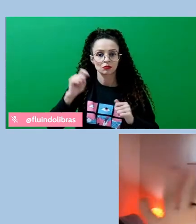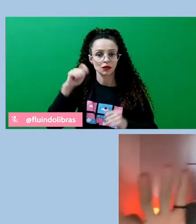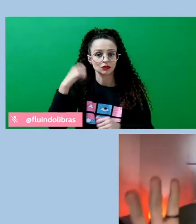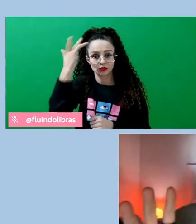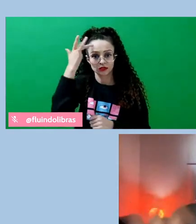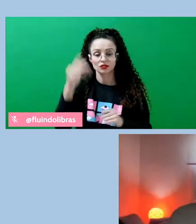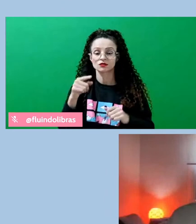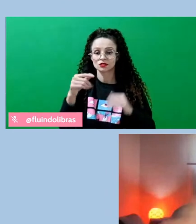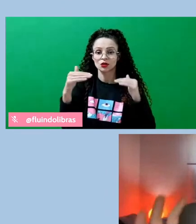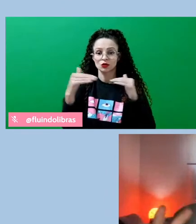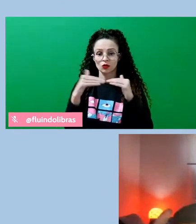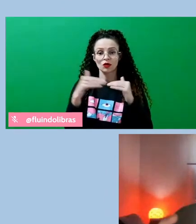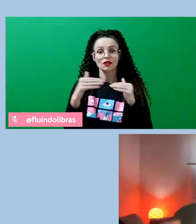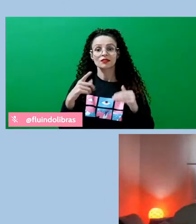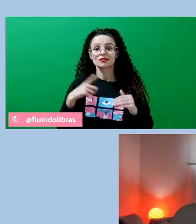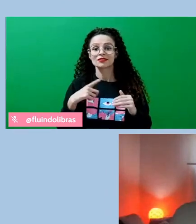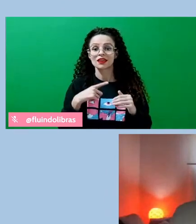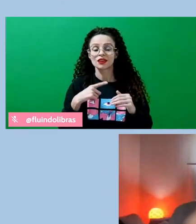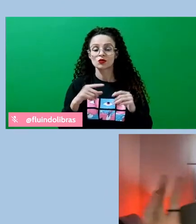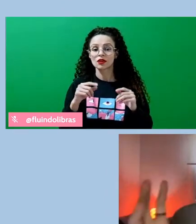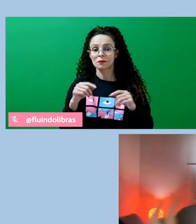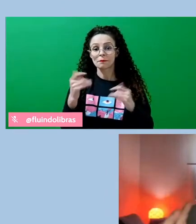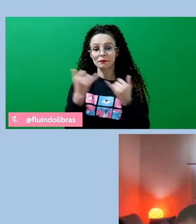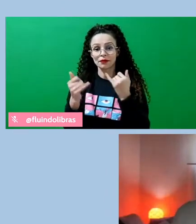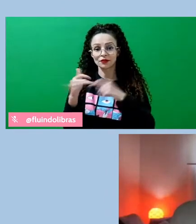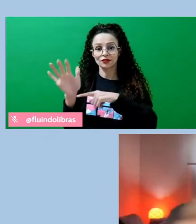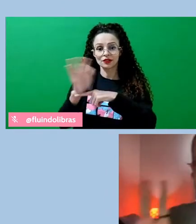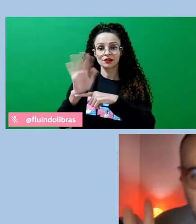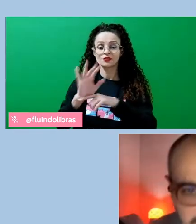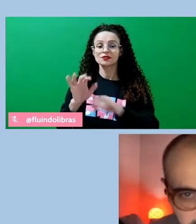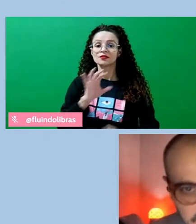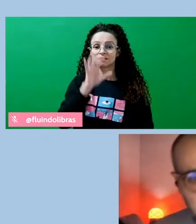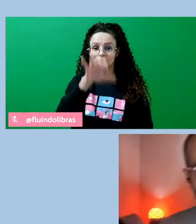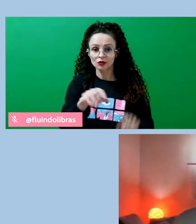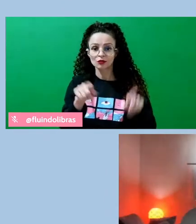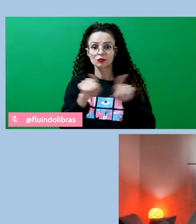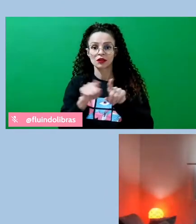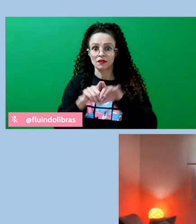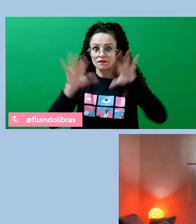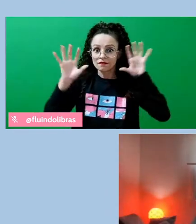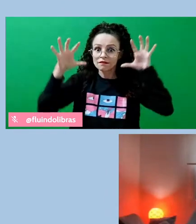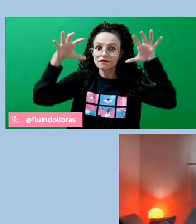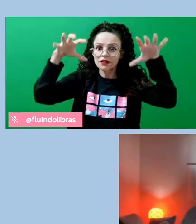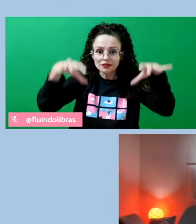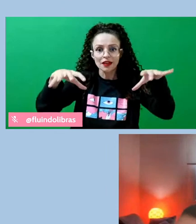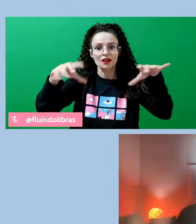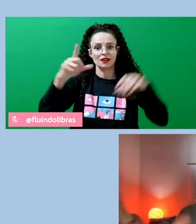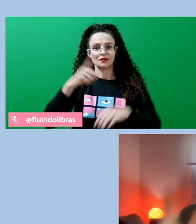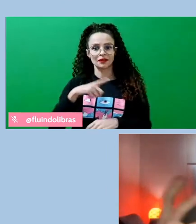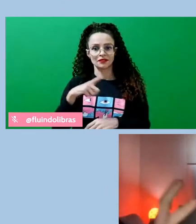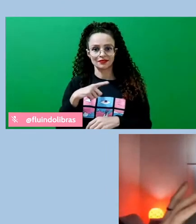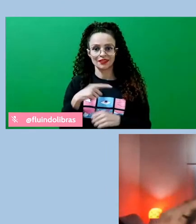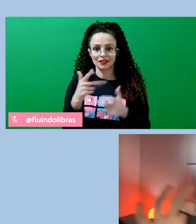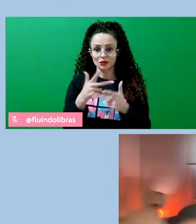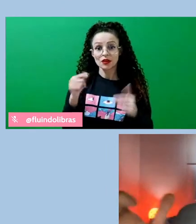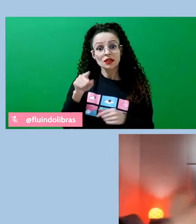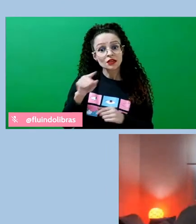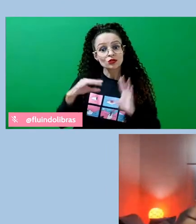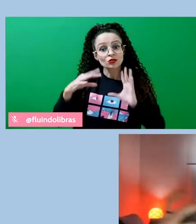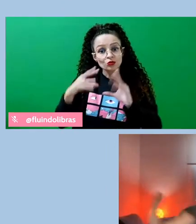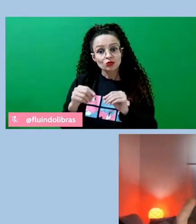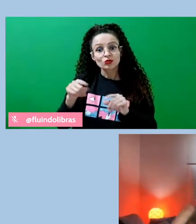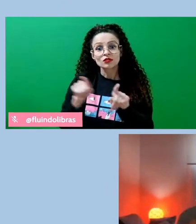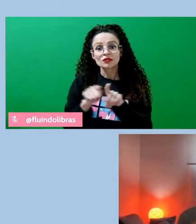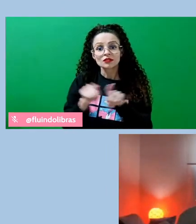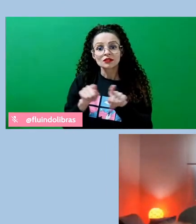mas tem um flerte da experiência com um filme de terror também, né? Tem elementos, bom, tem fantasmas, tem a criança que cai, tem uma. Isso tudo, de uma certa maneira,